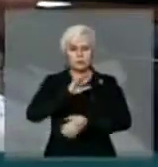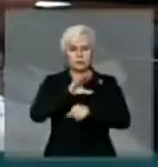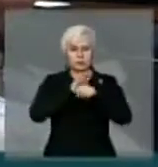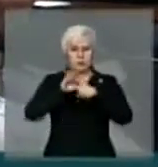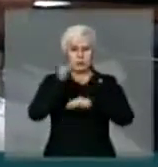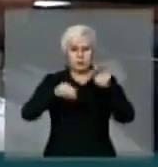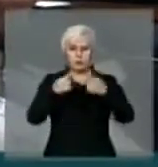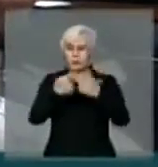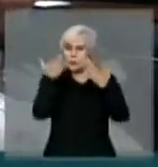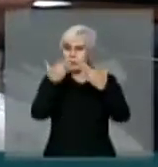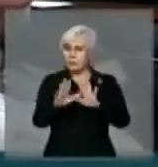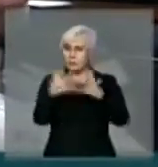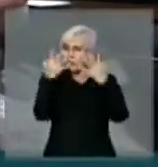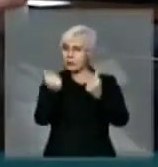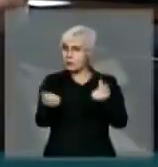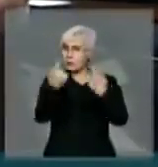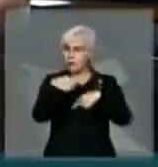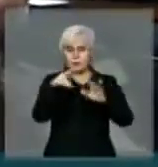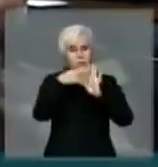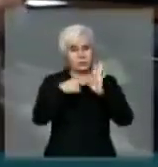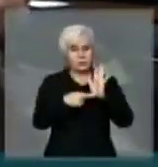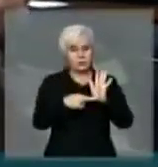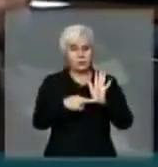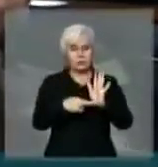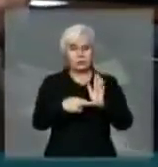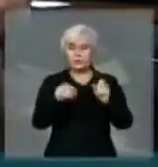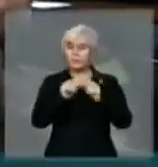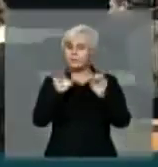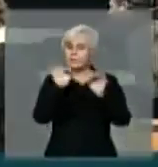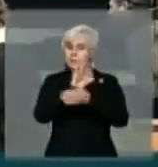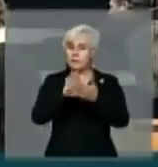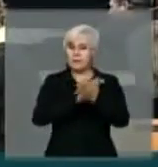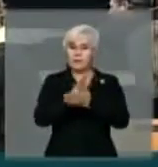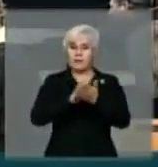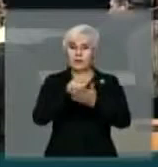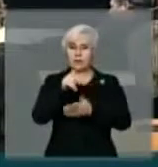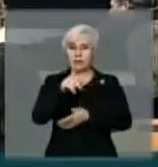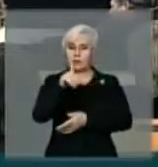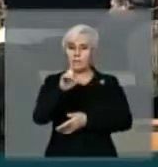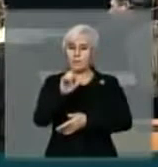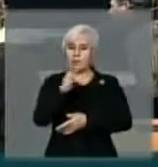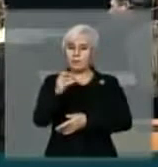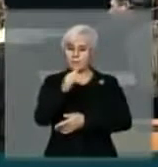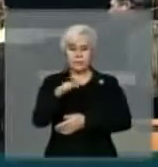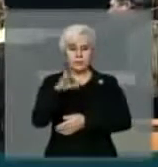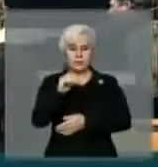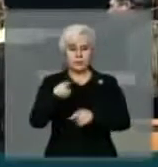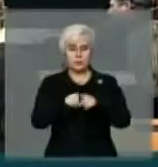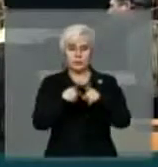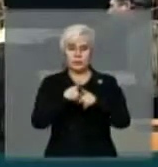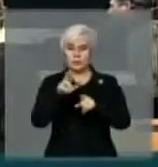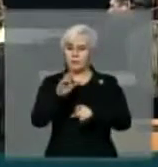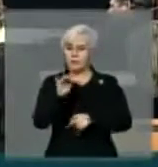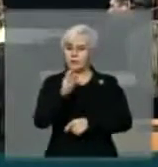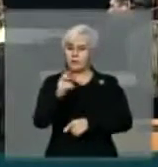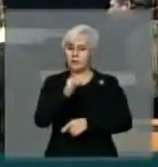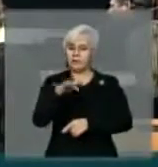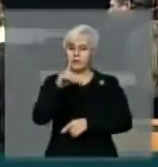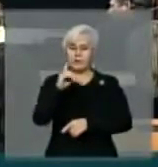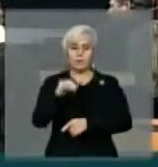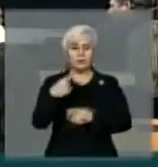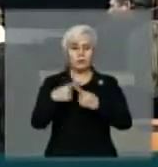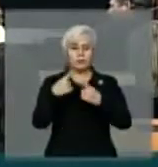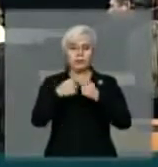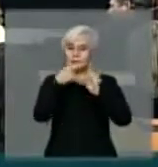quer regulamentar. Não se exercita o plebiscito, o referendo e a iniciativa popular, como poderia ser, porque não está